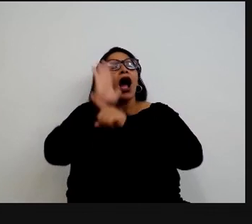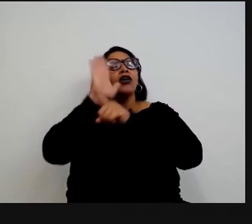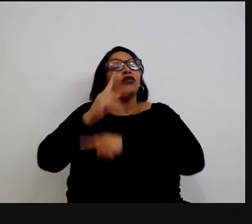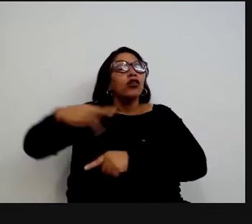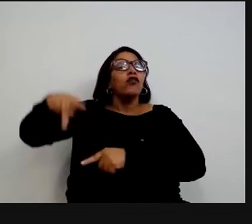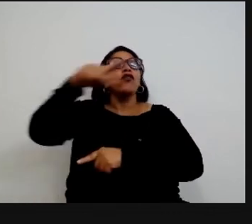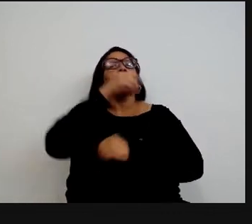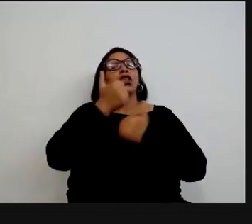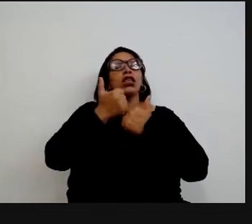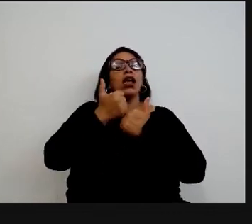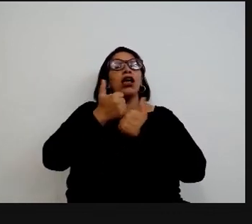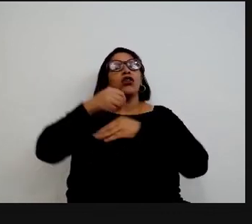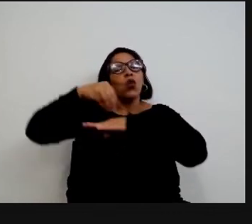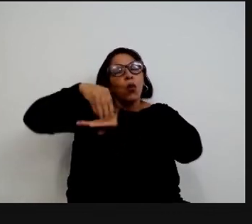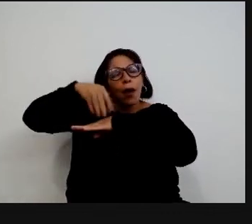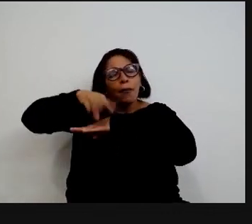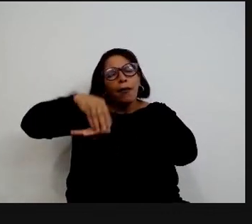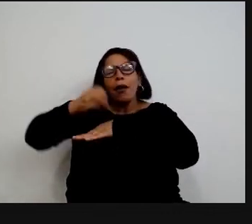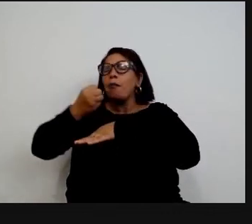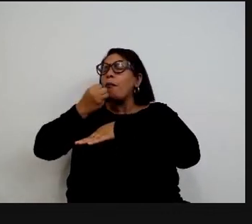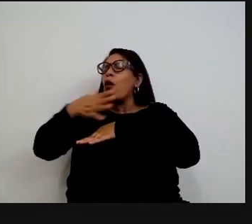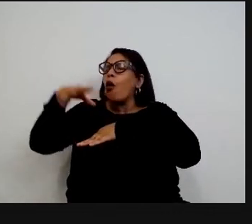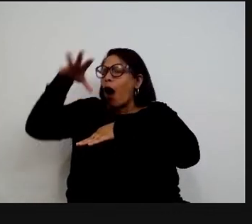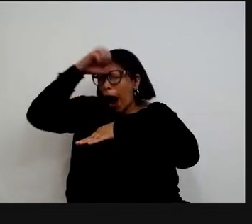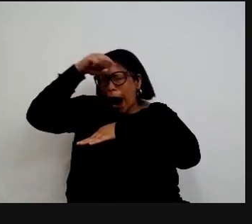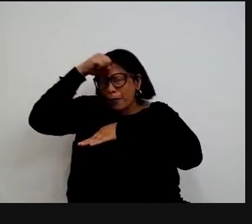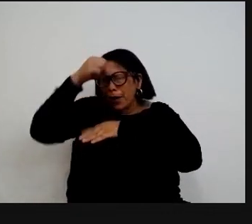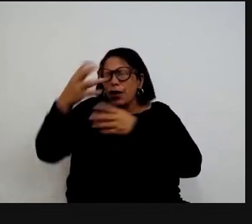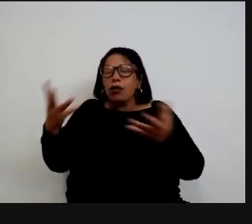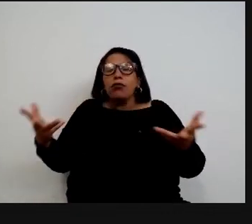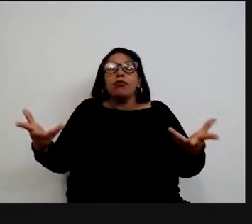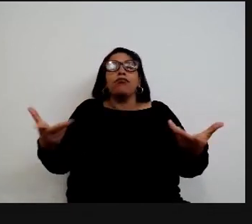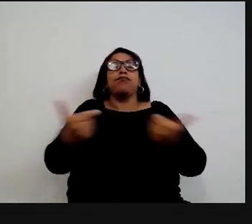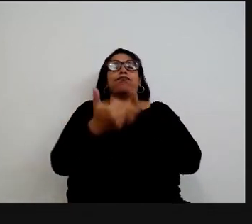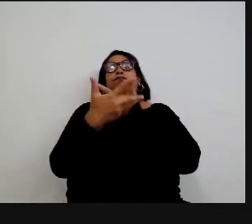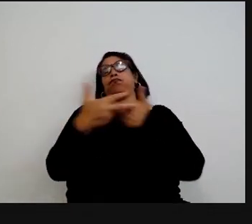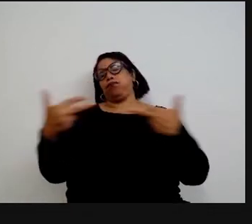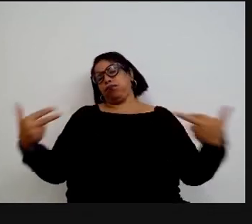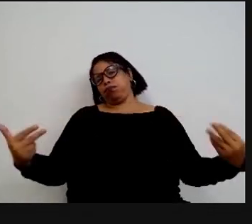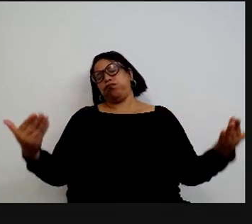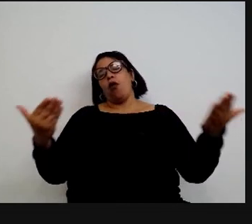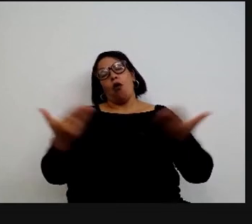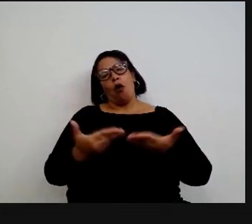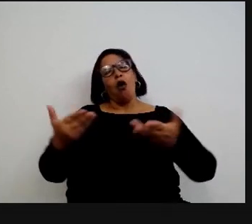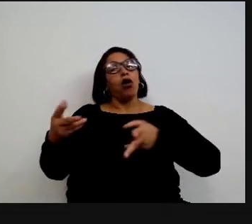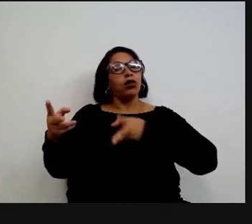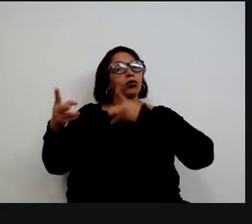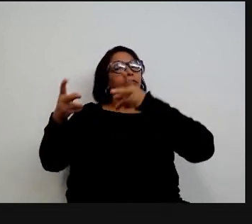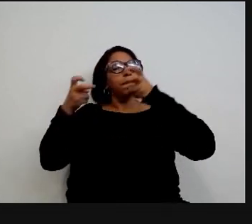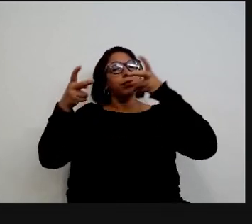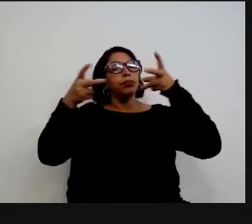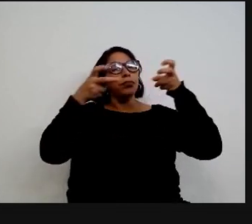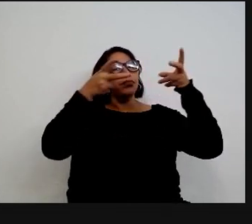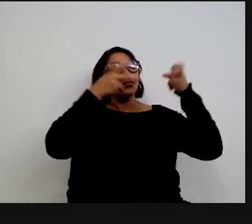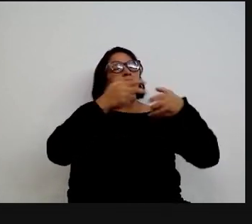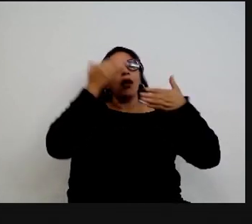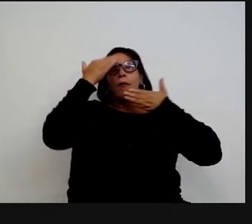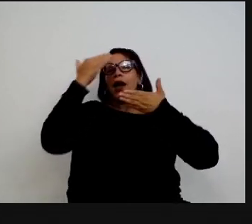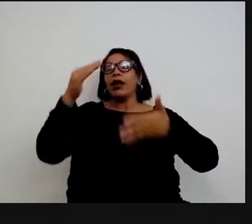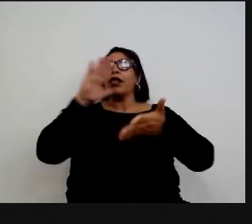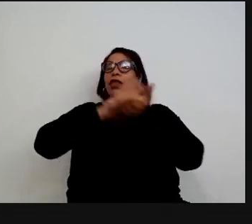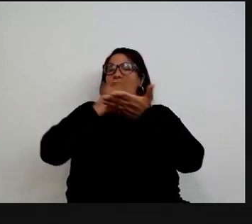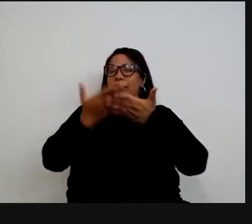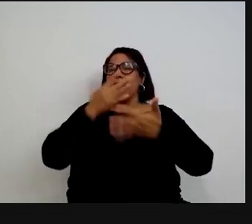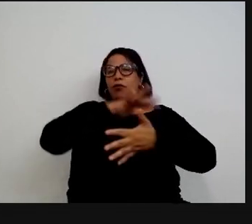realmente que, não só os insights, mas muito aprendizado, muita riqueza, enquanto a gente escuta vocês. Quero agradecer